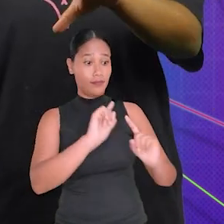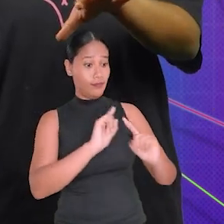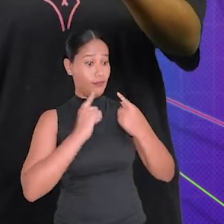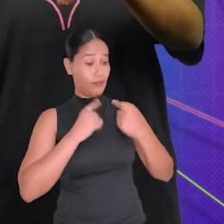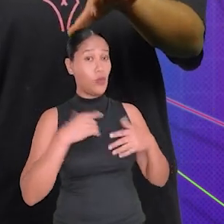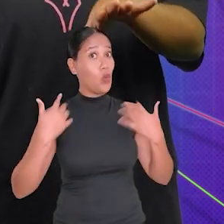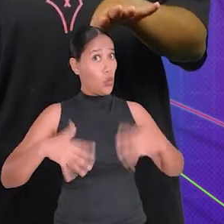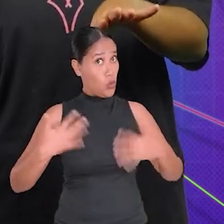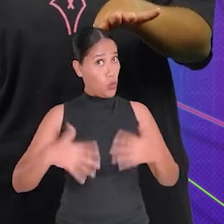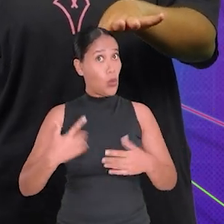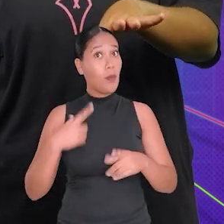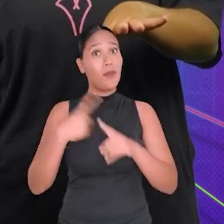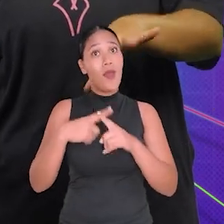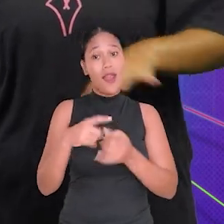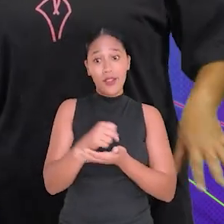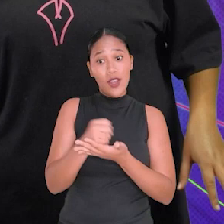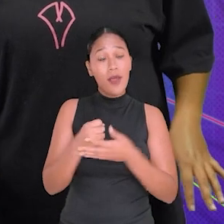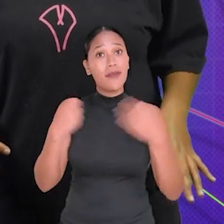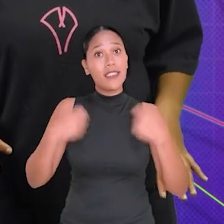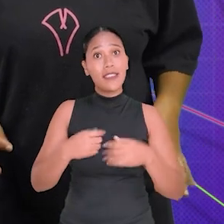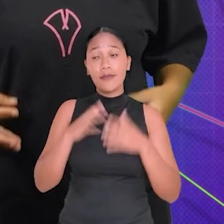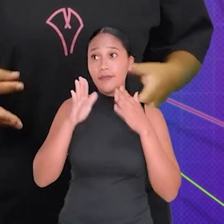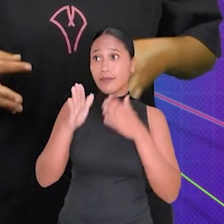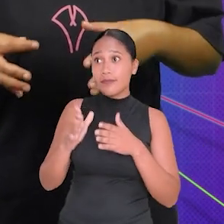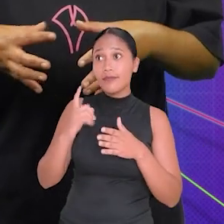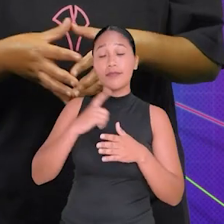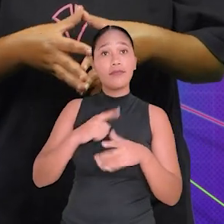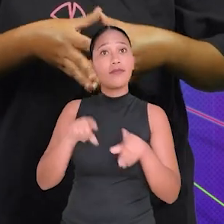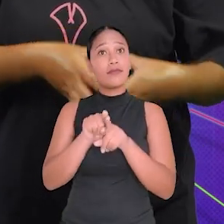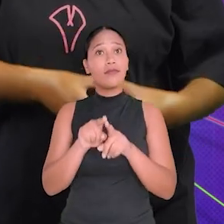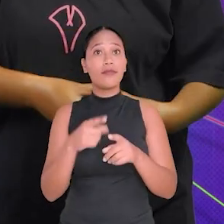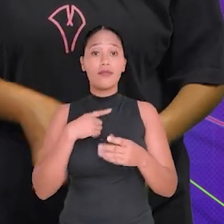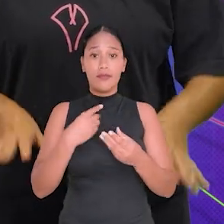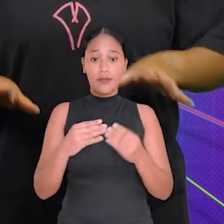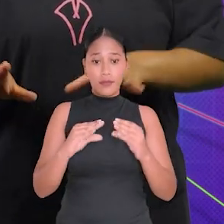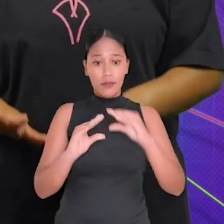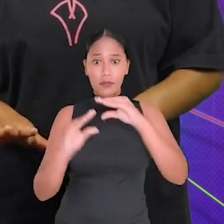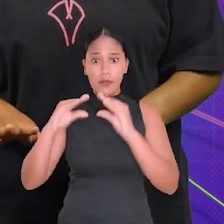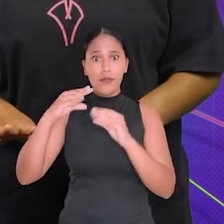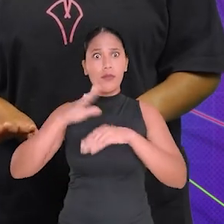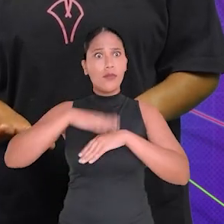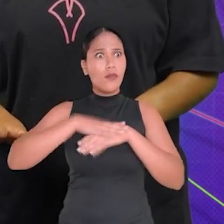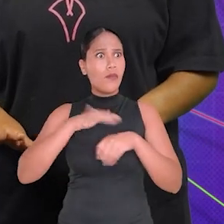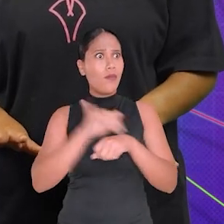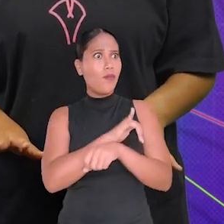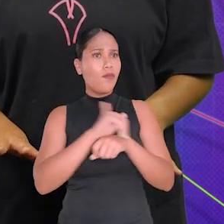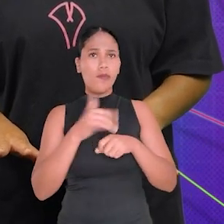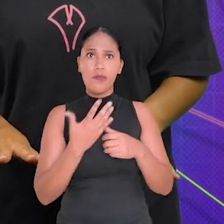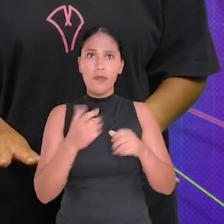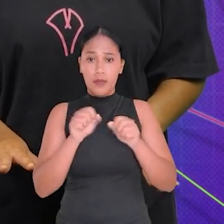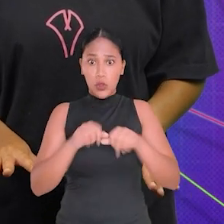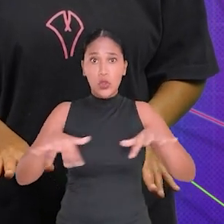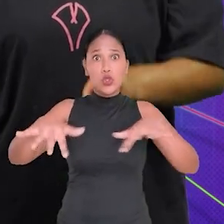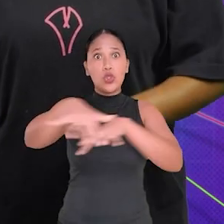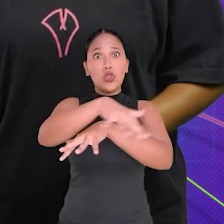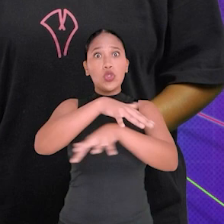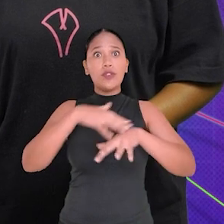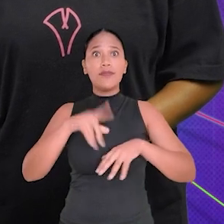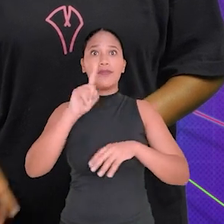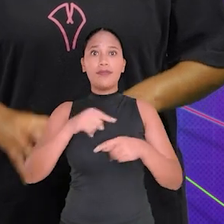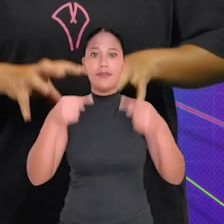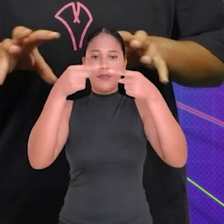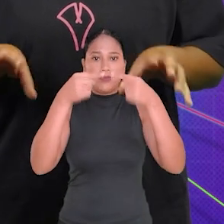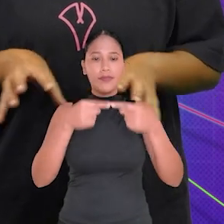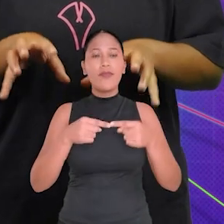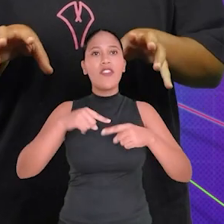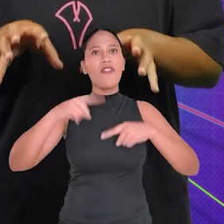o jogo ainda mais desafiador, viu, gente? Já que o jogador precisa considerar a posição e a forma dos objetos na hora de criar suas estratégias. Os cenários do